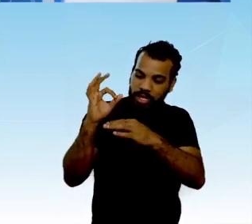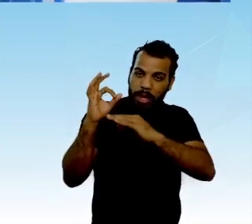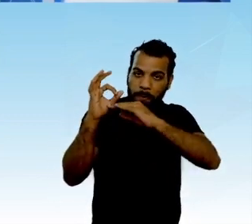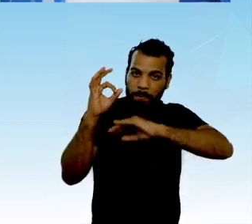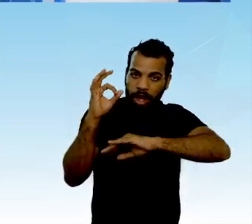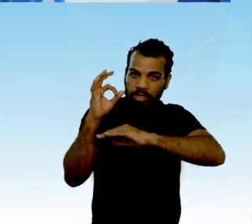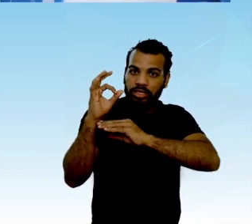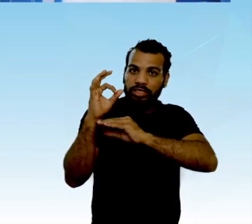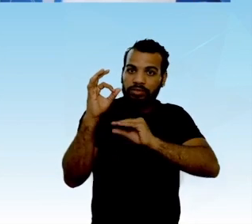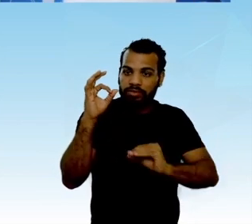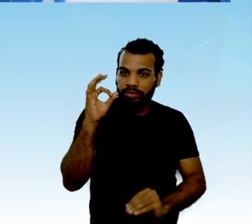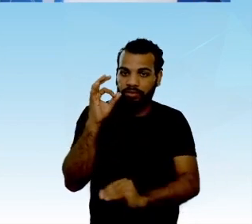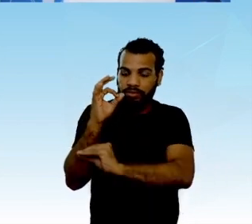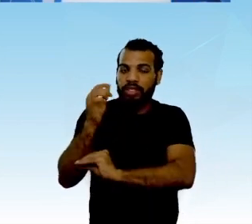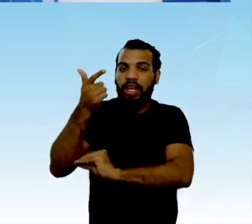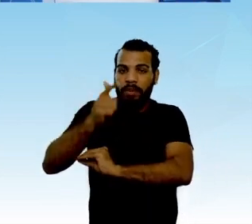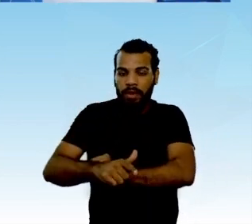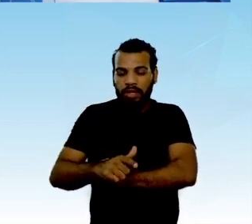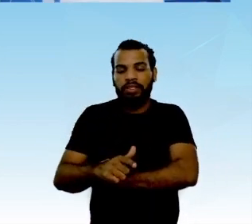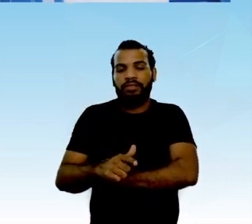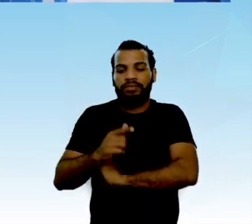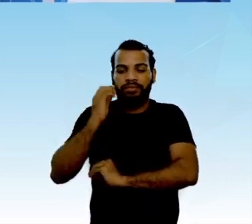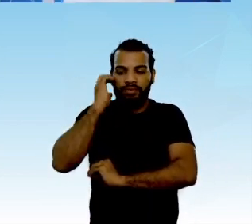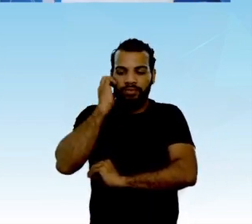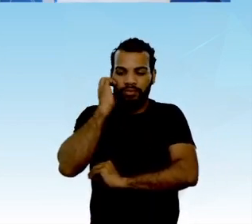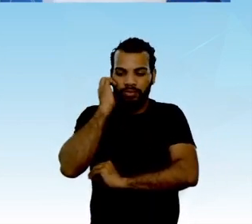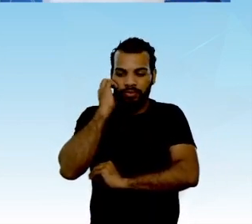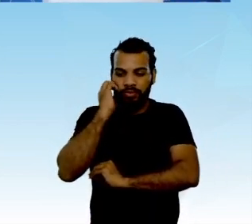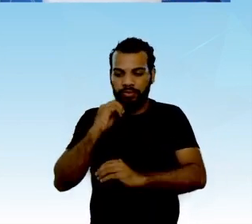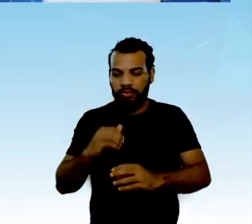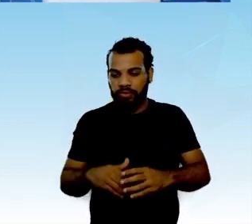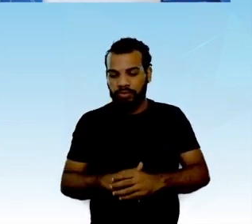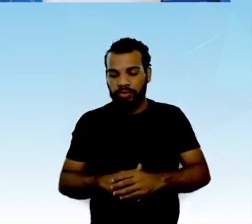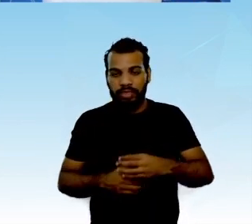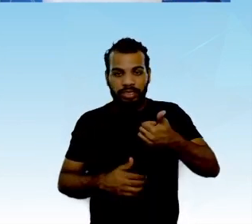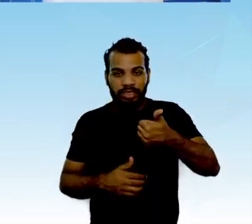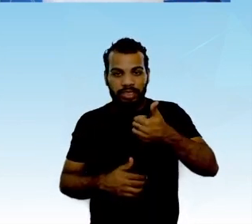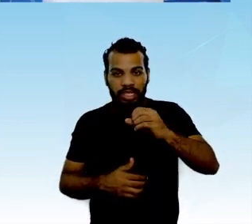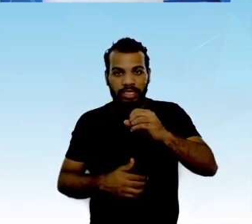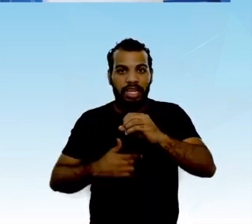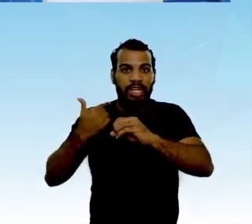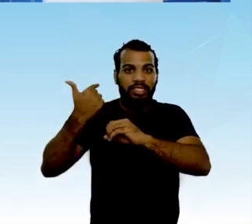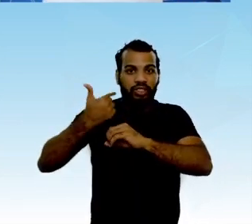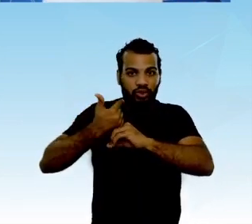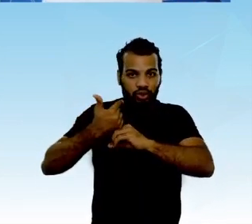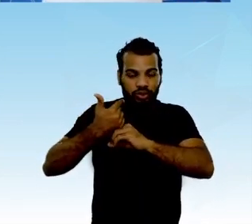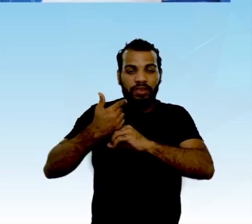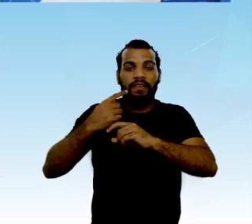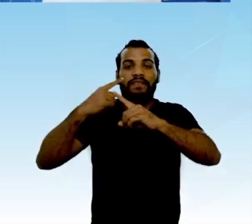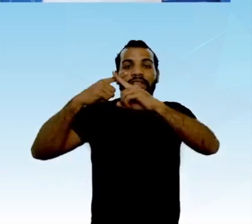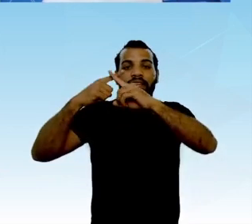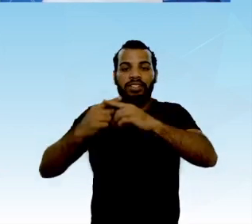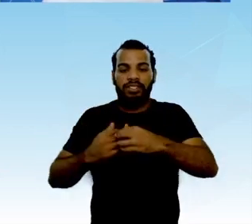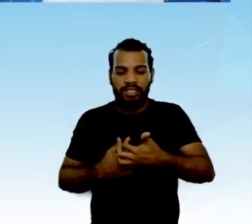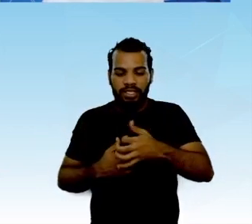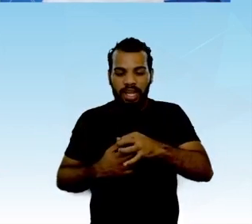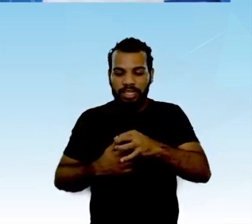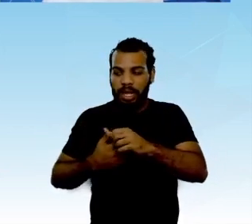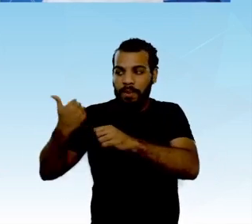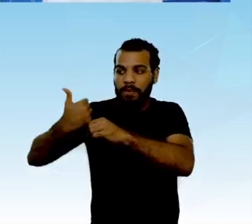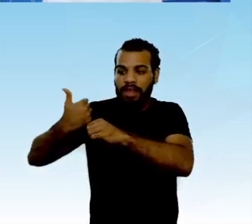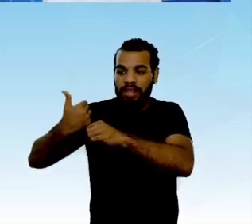com os expoentes. Como assim, professor? 10 a segunda vezes 10 a primeira, 10